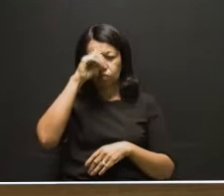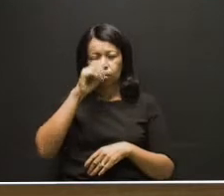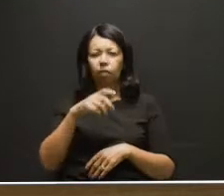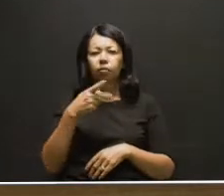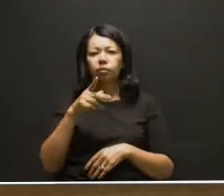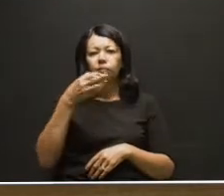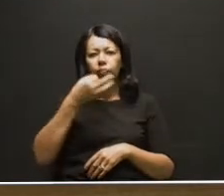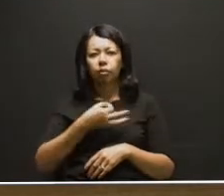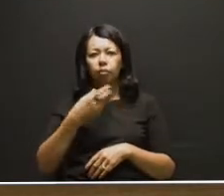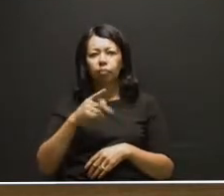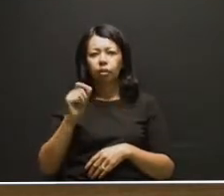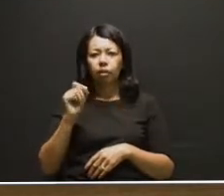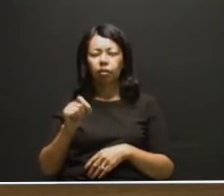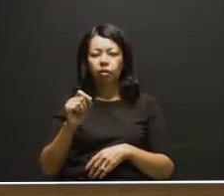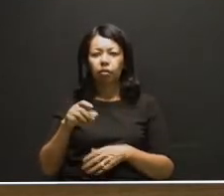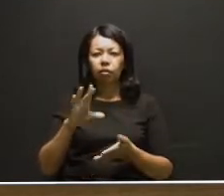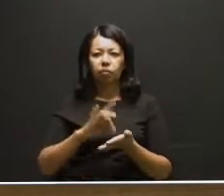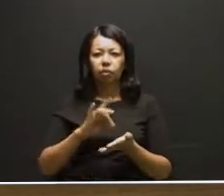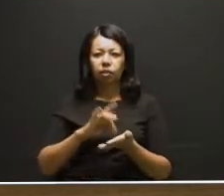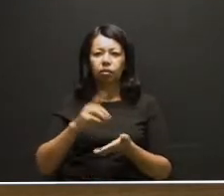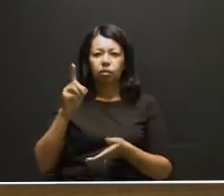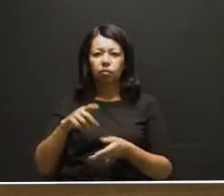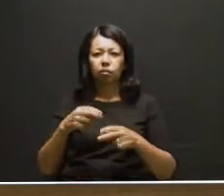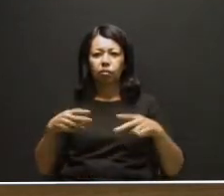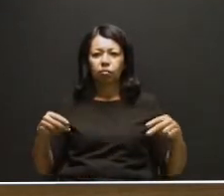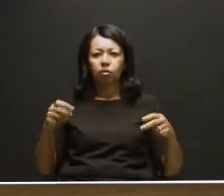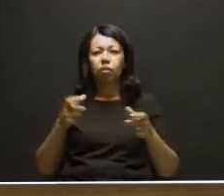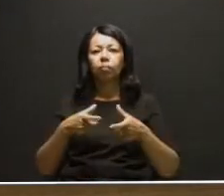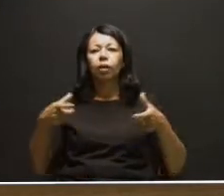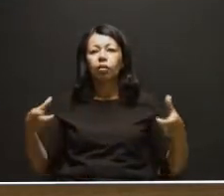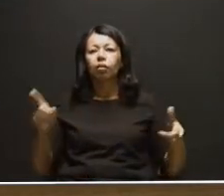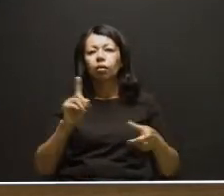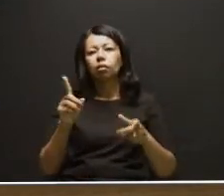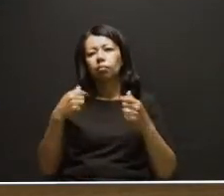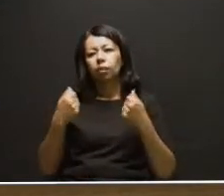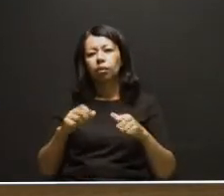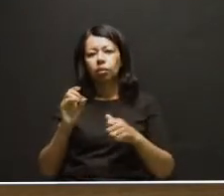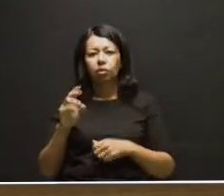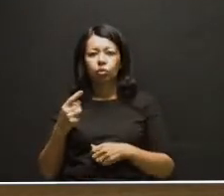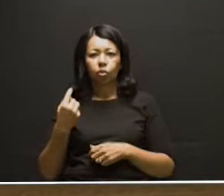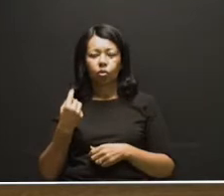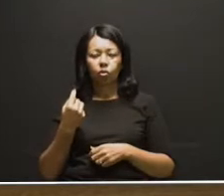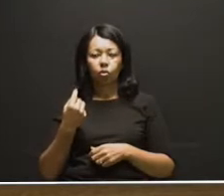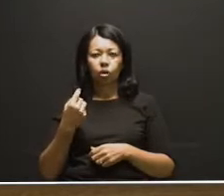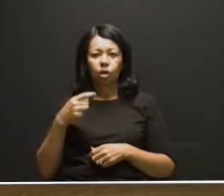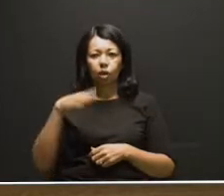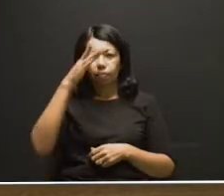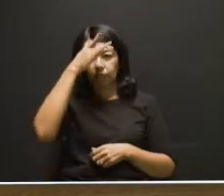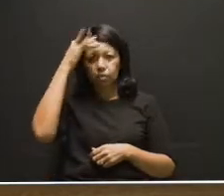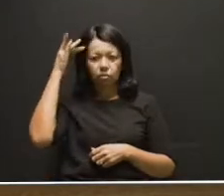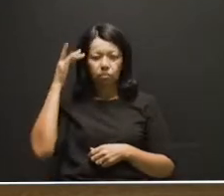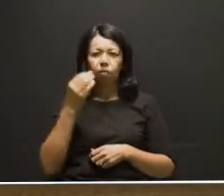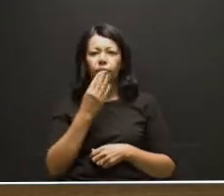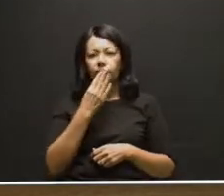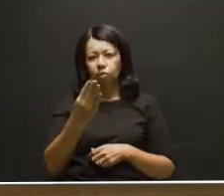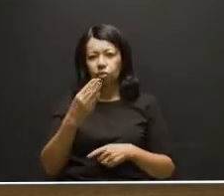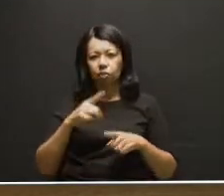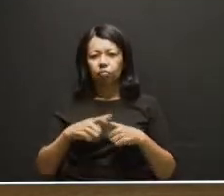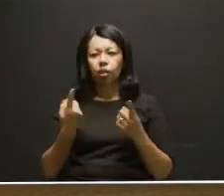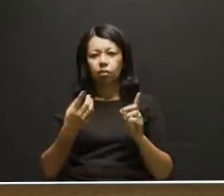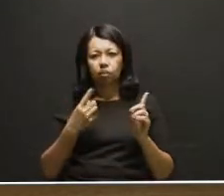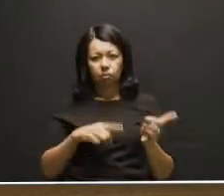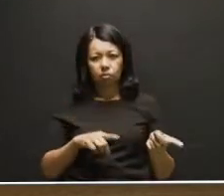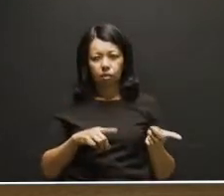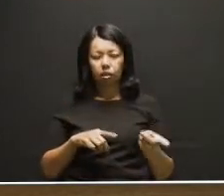sugestão para que para que na verdade isso seja uma coisa mais ampla que não precise somente o munícipe solicitar muito pelo contrário